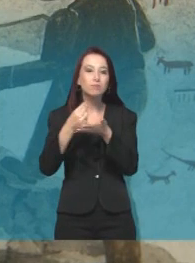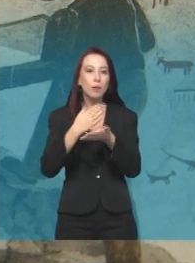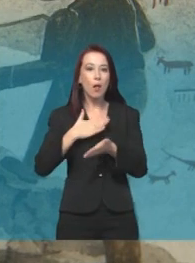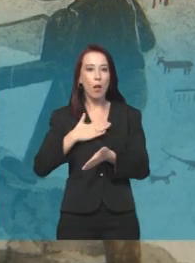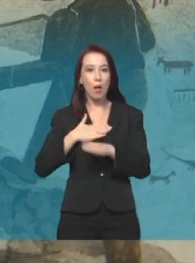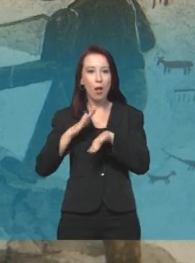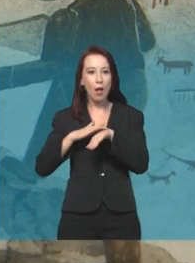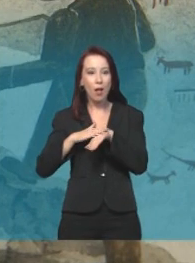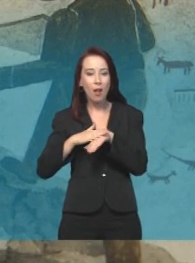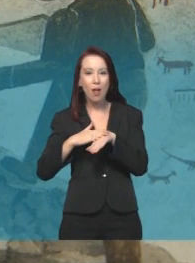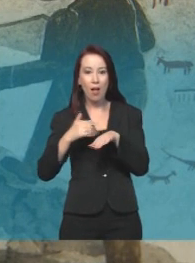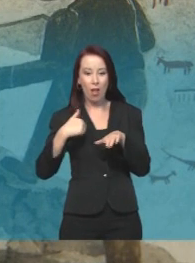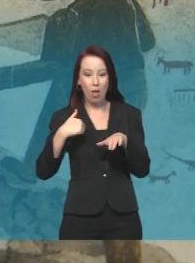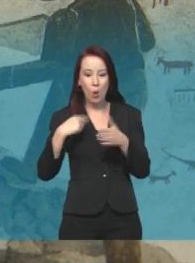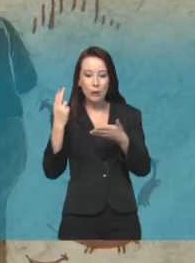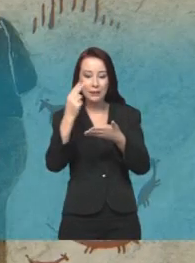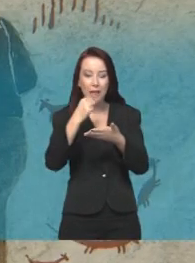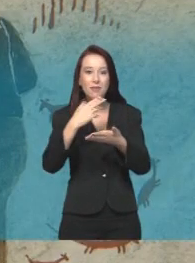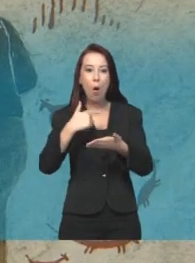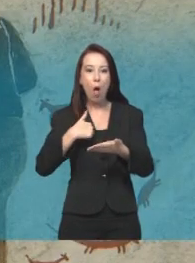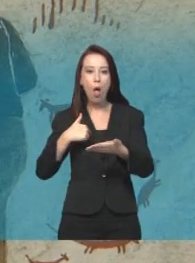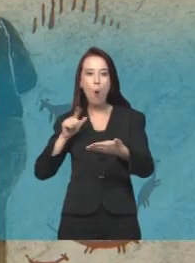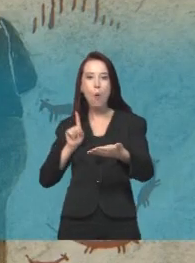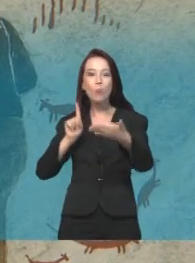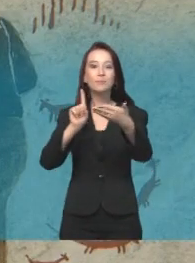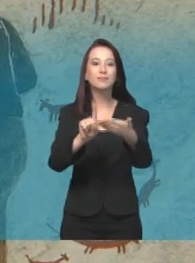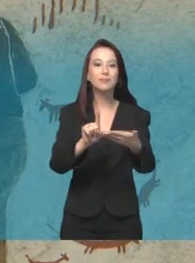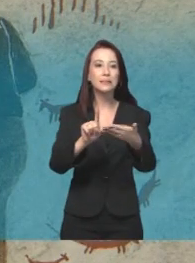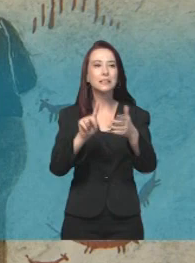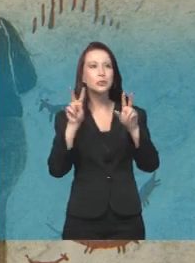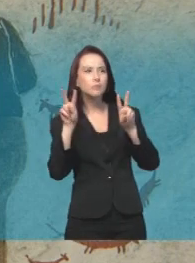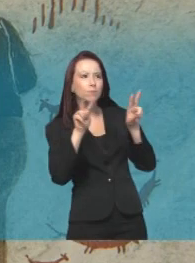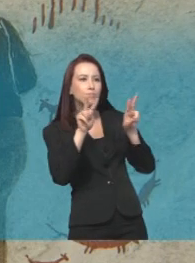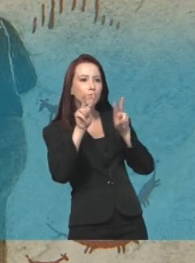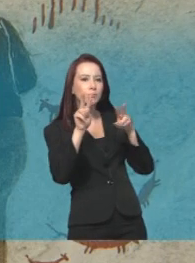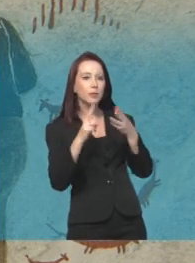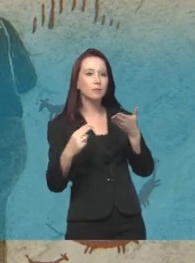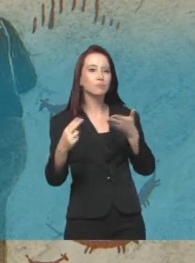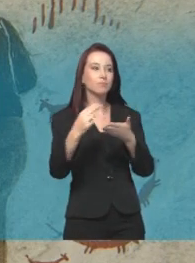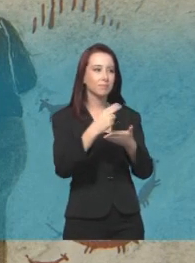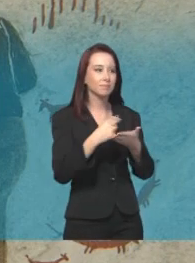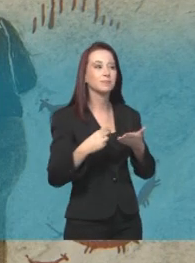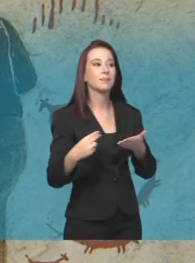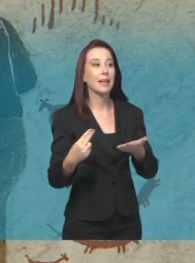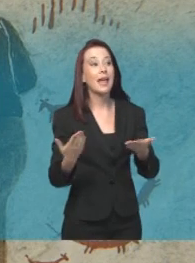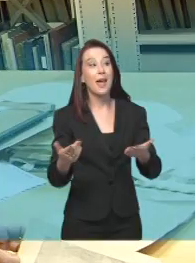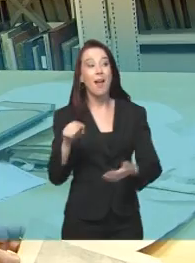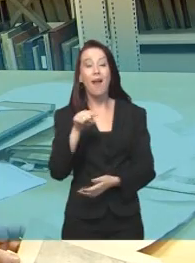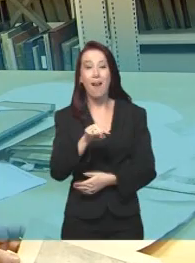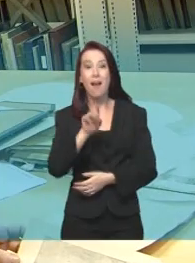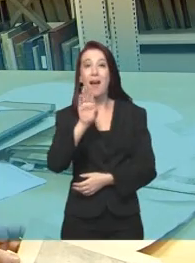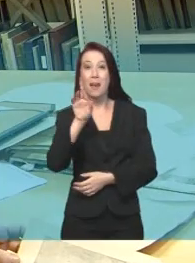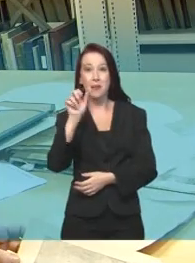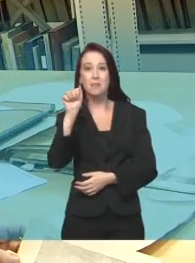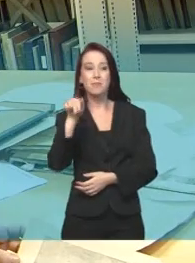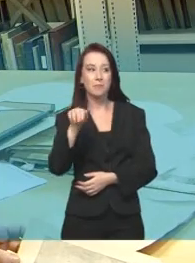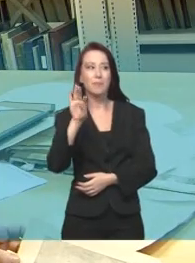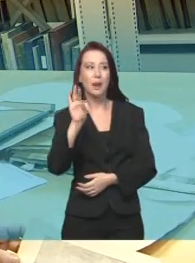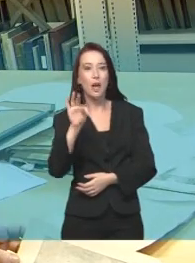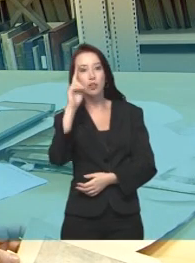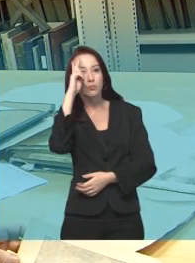mesmo, desenhando as pinturas rupestres no lado de fora da Serra Grande. É Brand